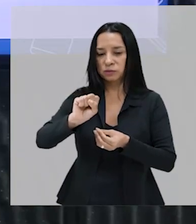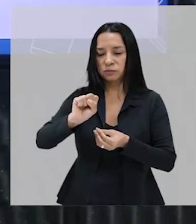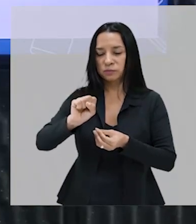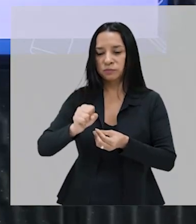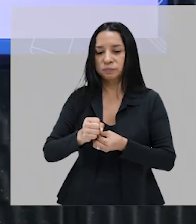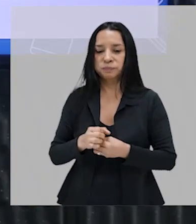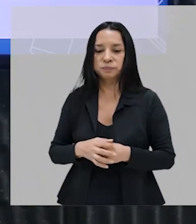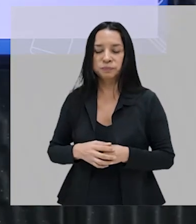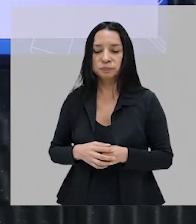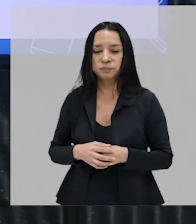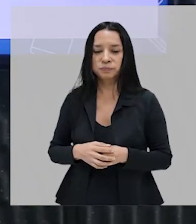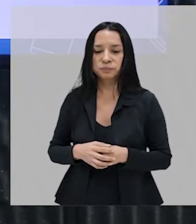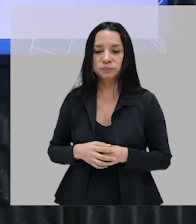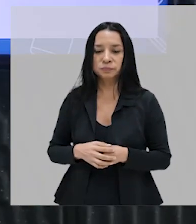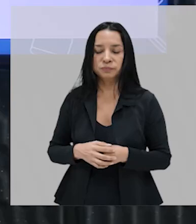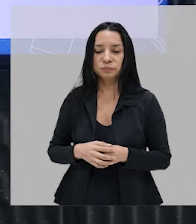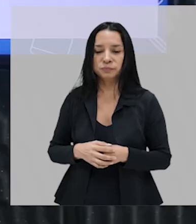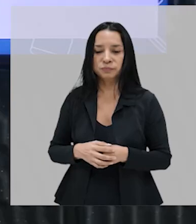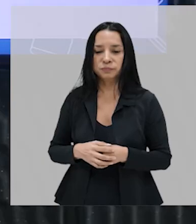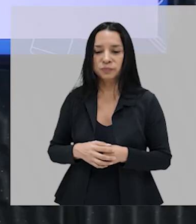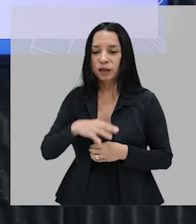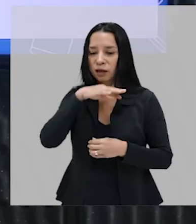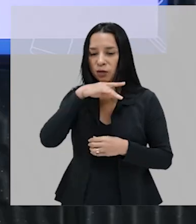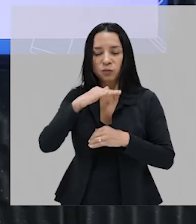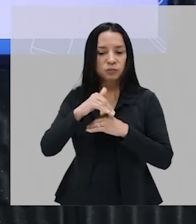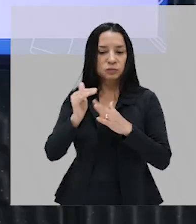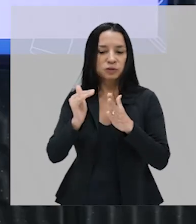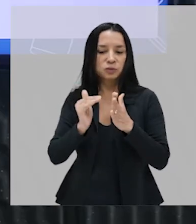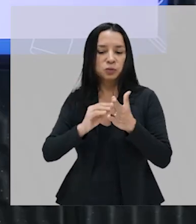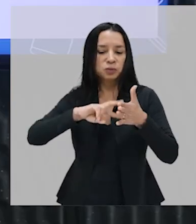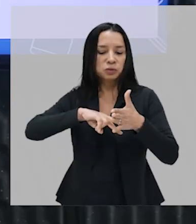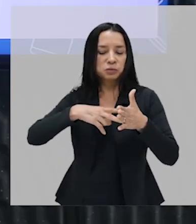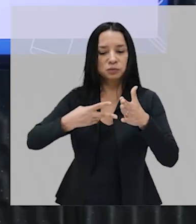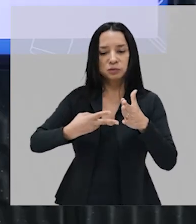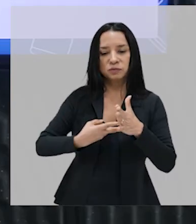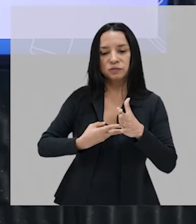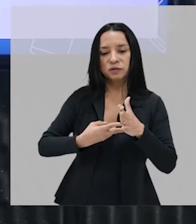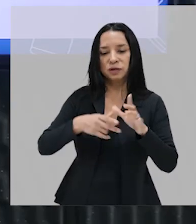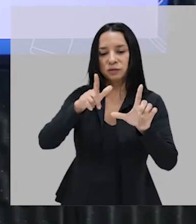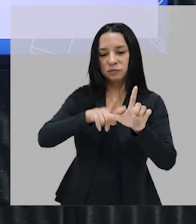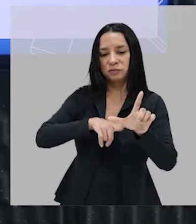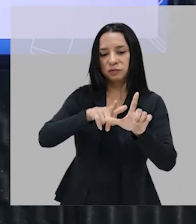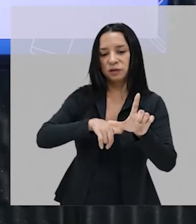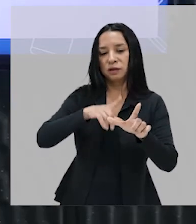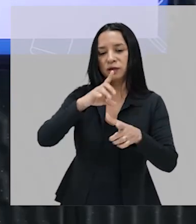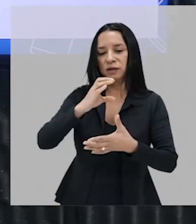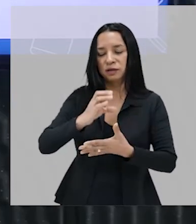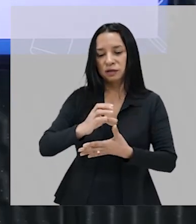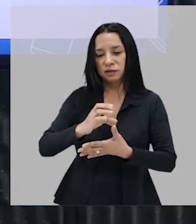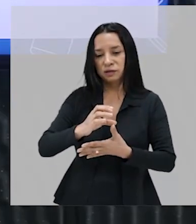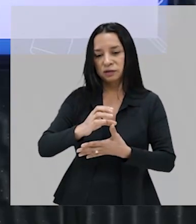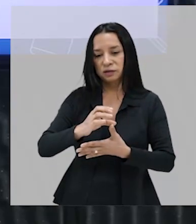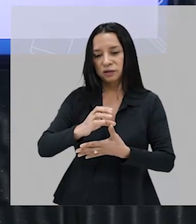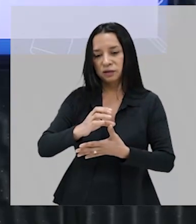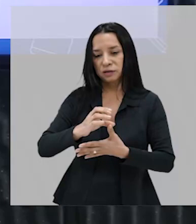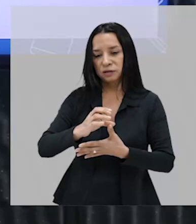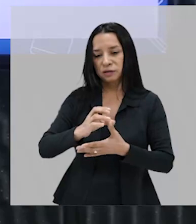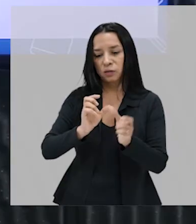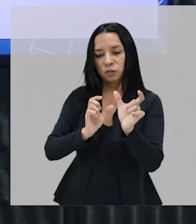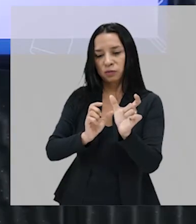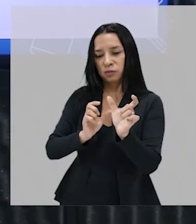tá? E aí prejudica toda a significação da letra C, esse elemento sem referência,